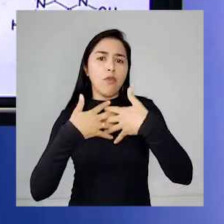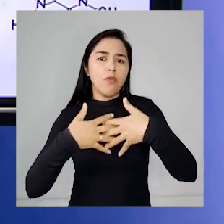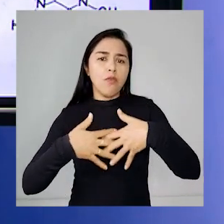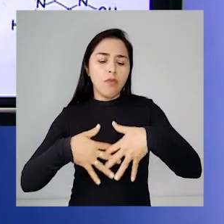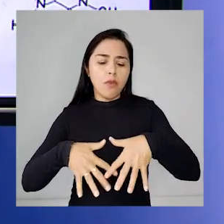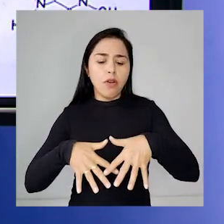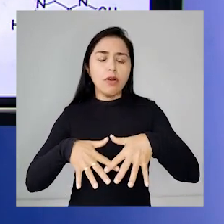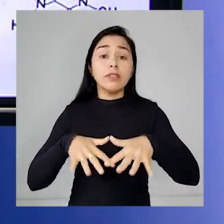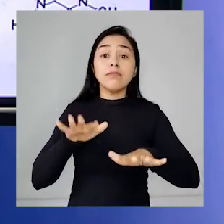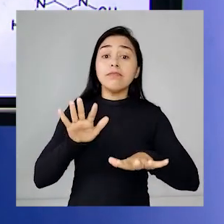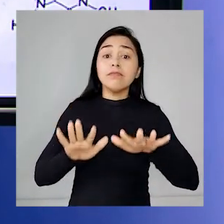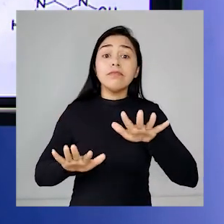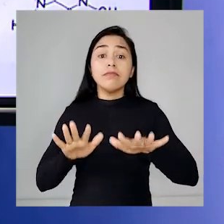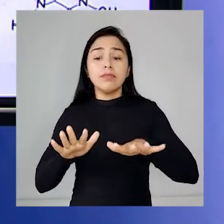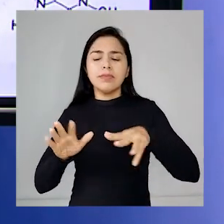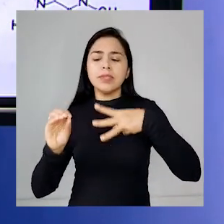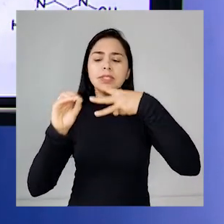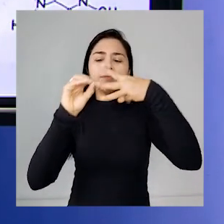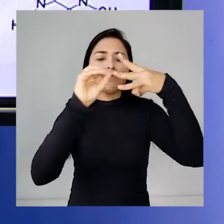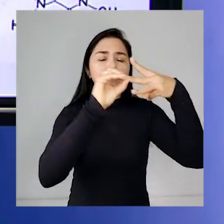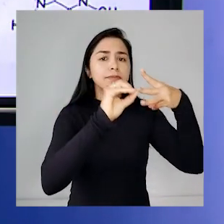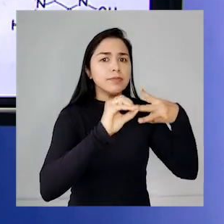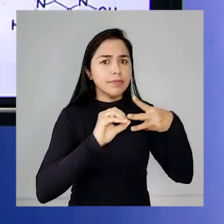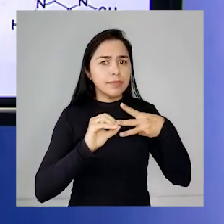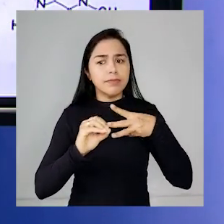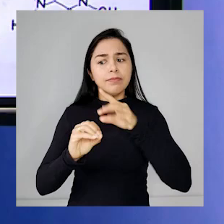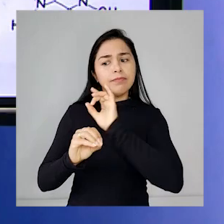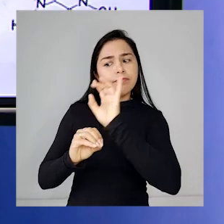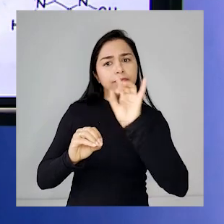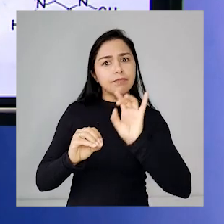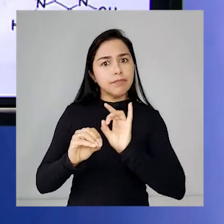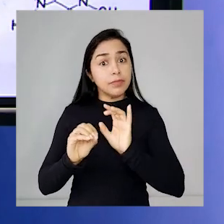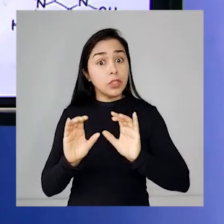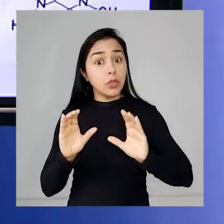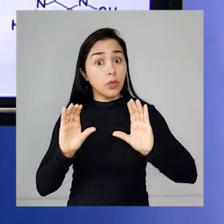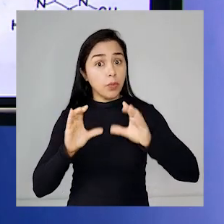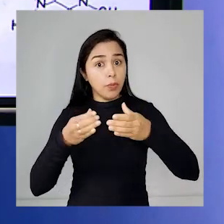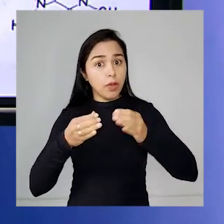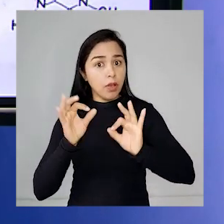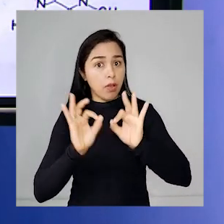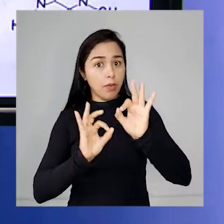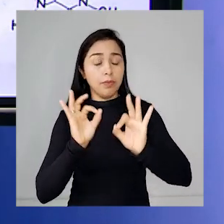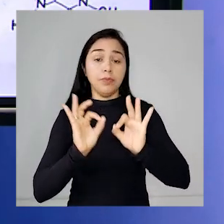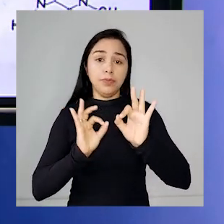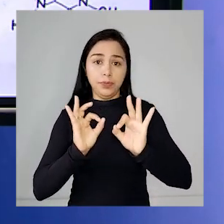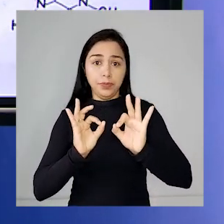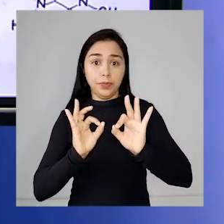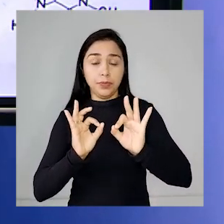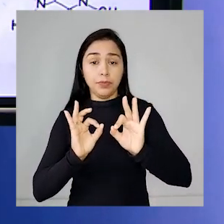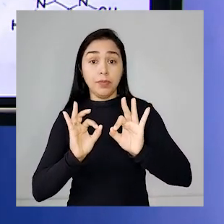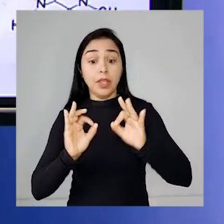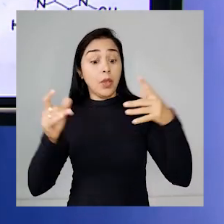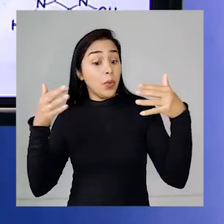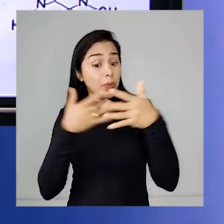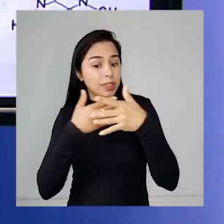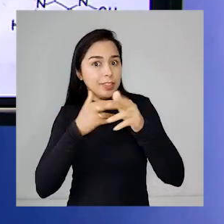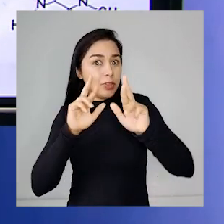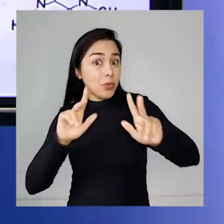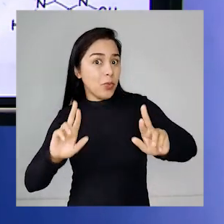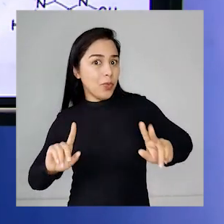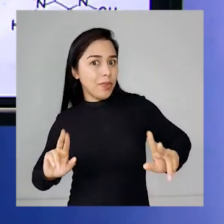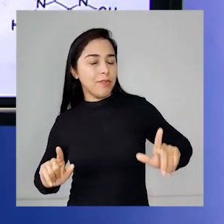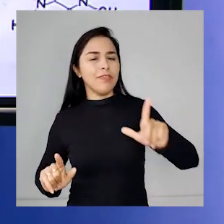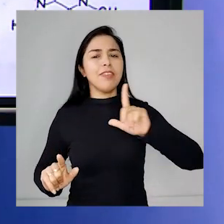das células que os formam. E cada tecido tem uma função diferenciada,